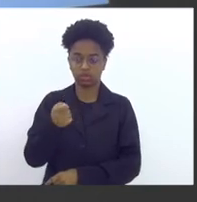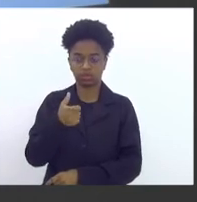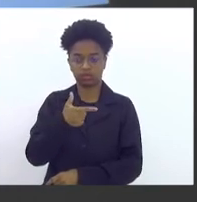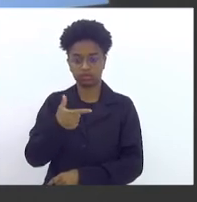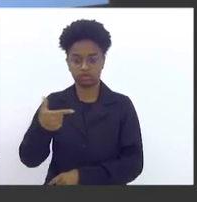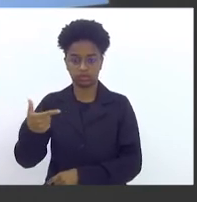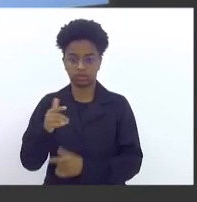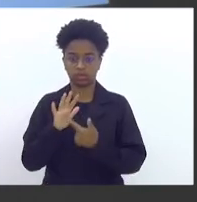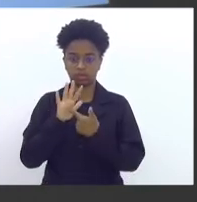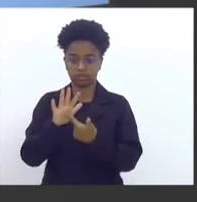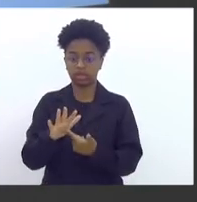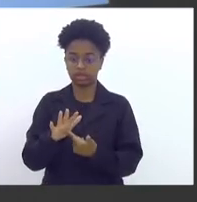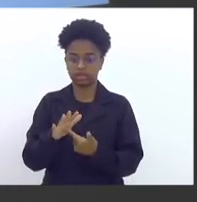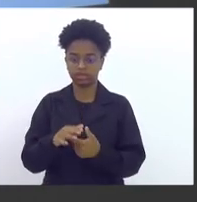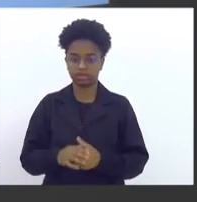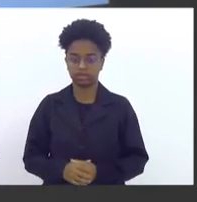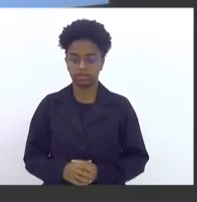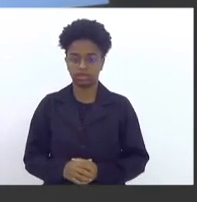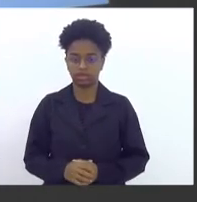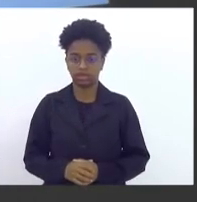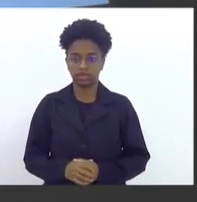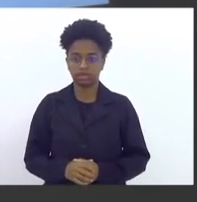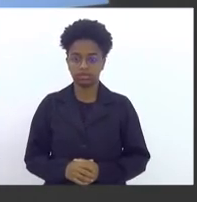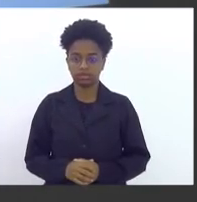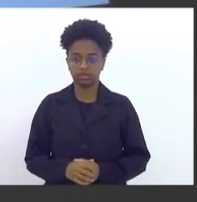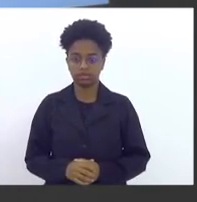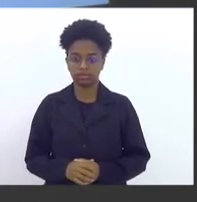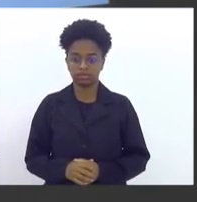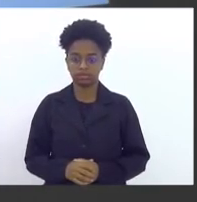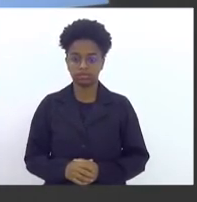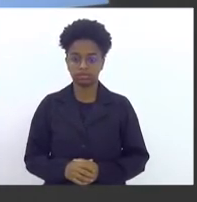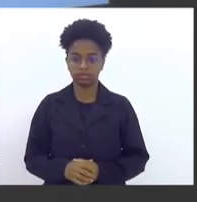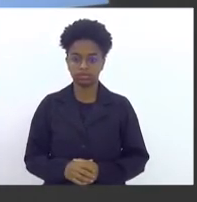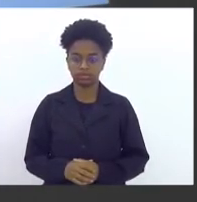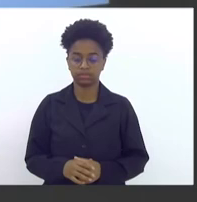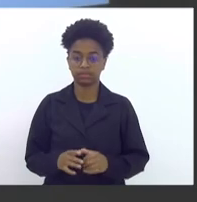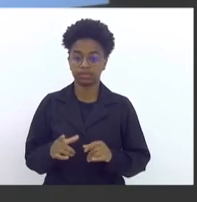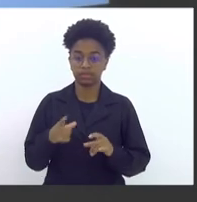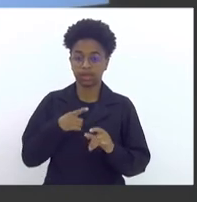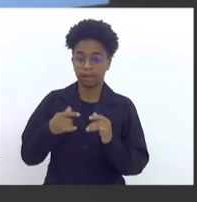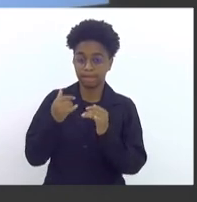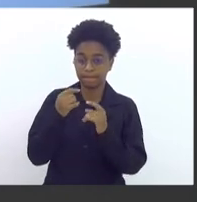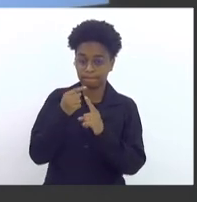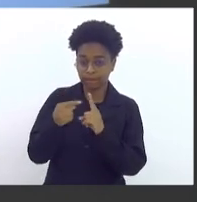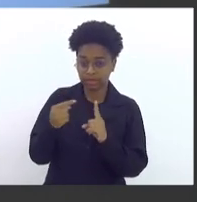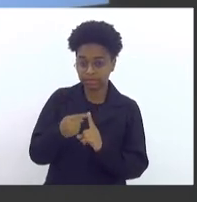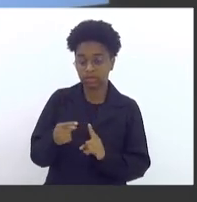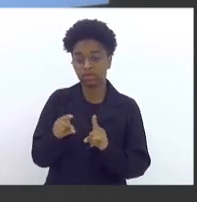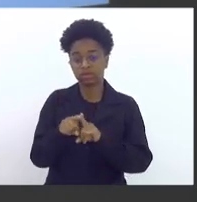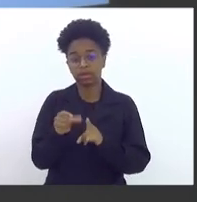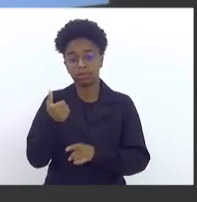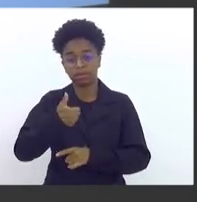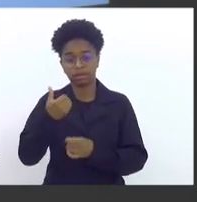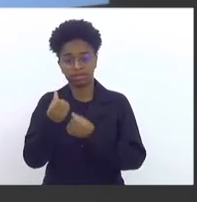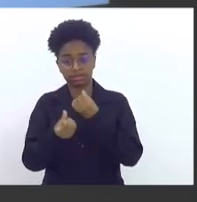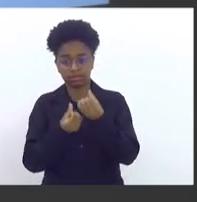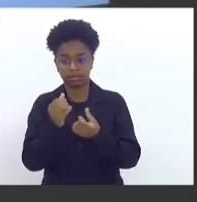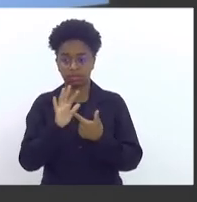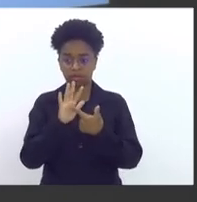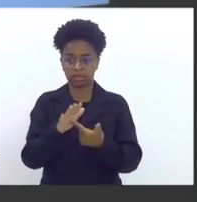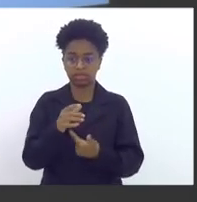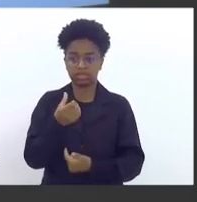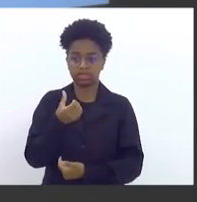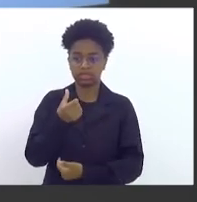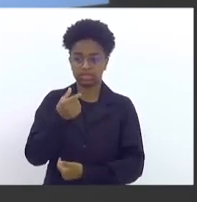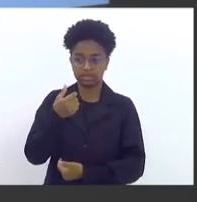balanço é parcial é do ano passado então o primeiro semestre só no primeiro semestre nós temos casos 7.096